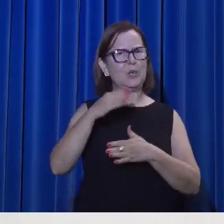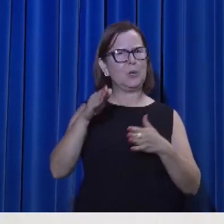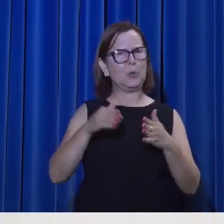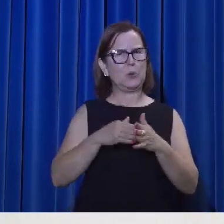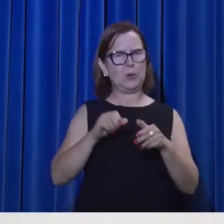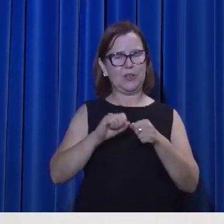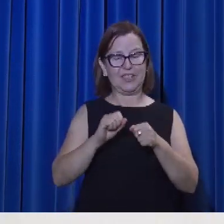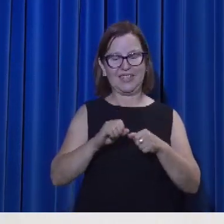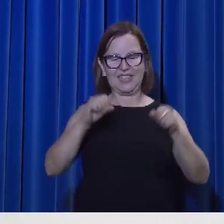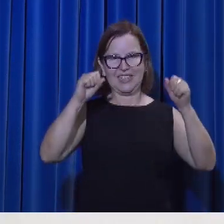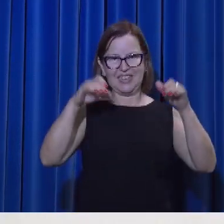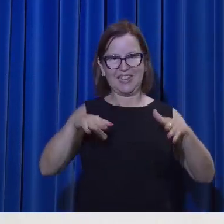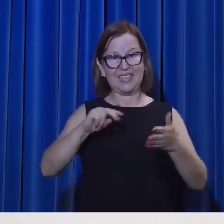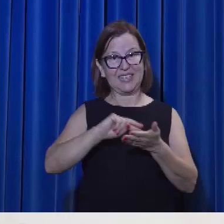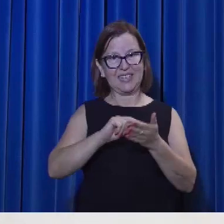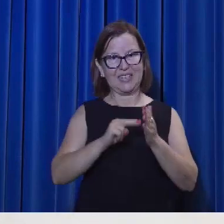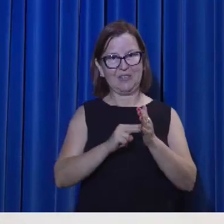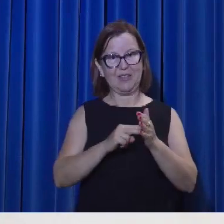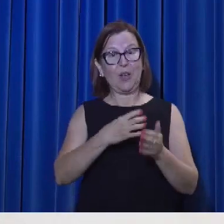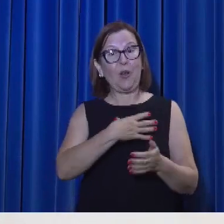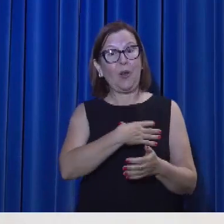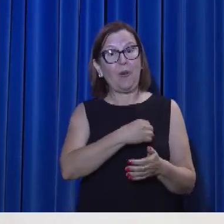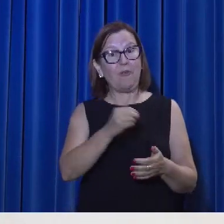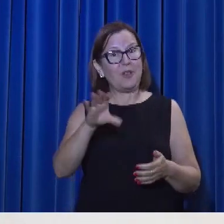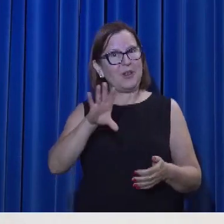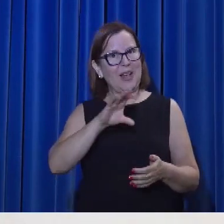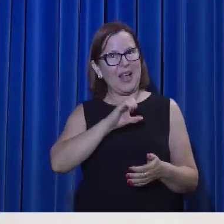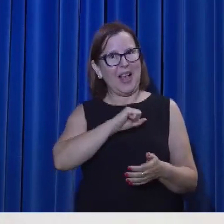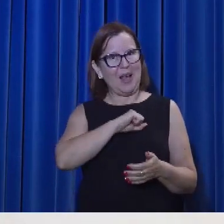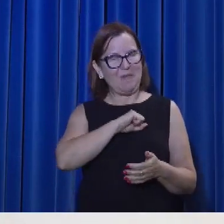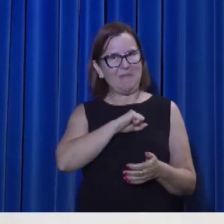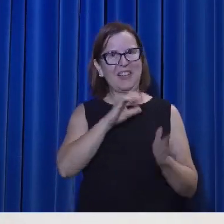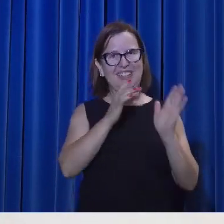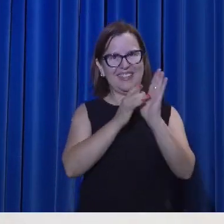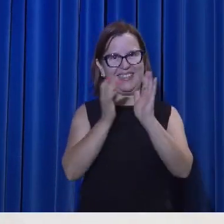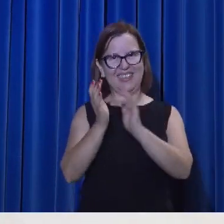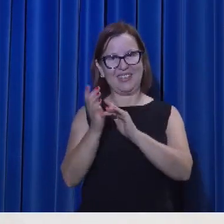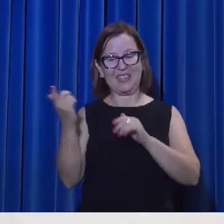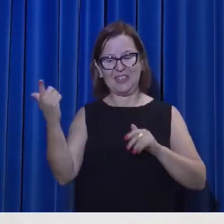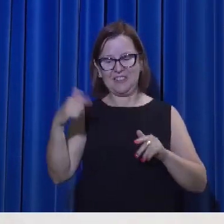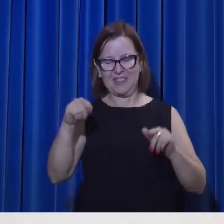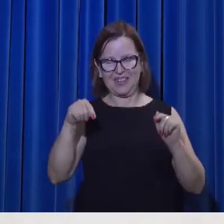o Filho amado que desceu até aqui. Como nós vemos, e